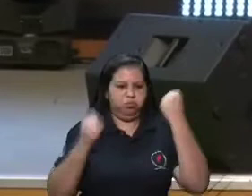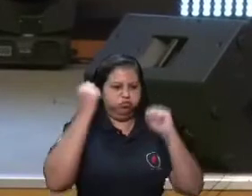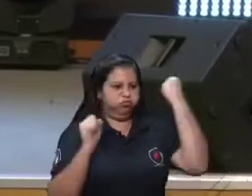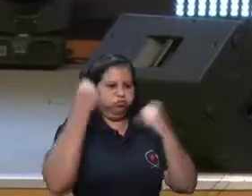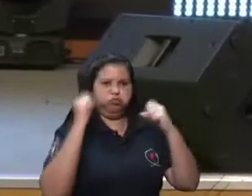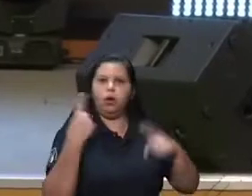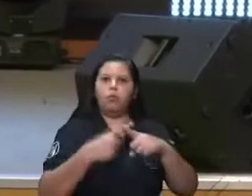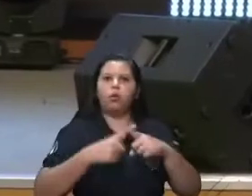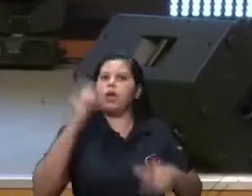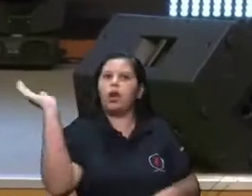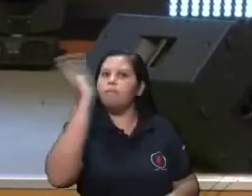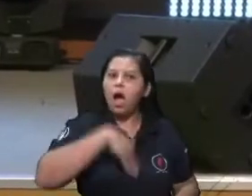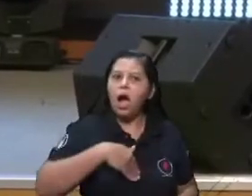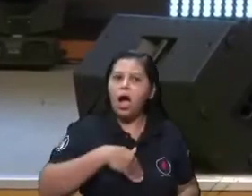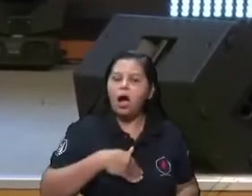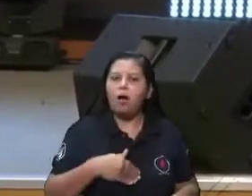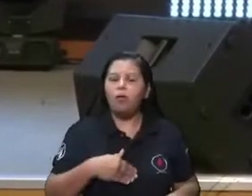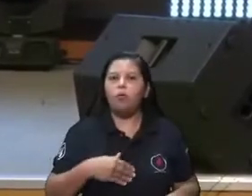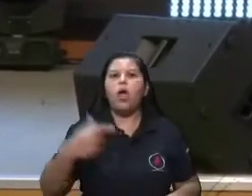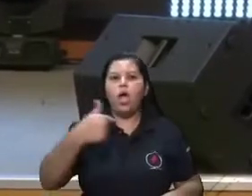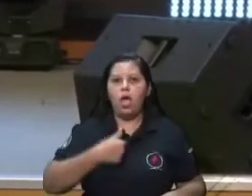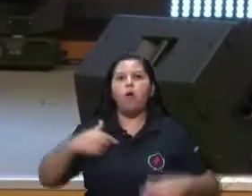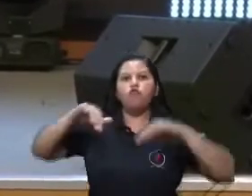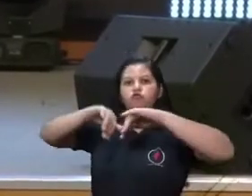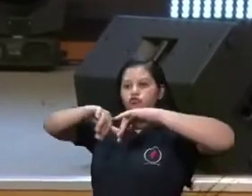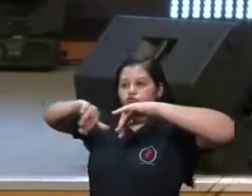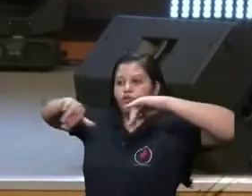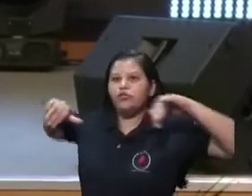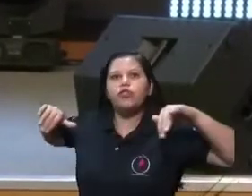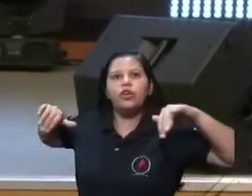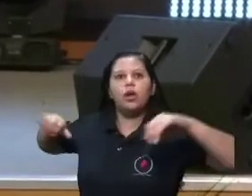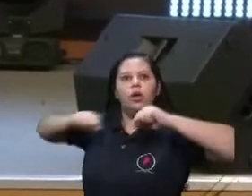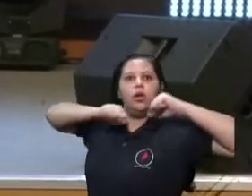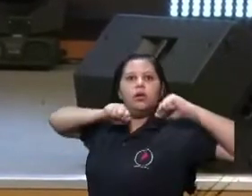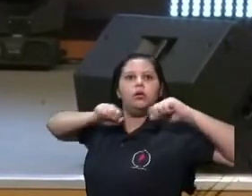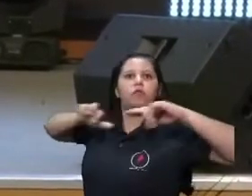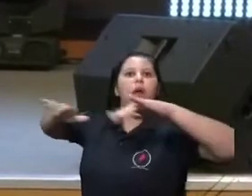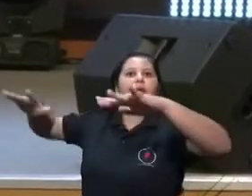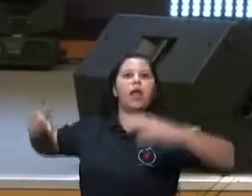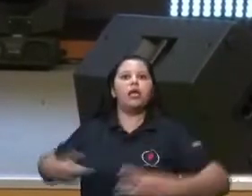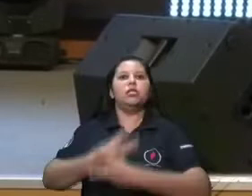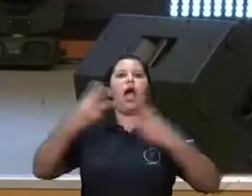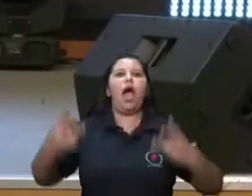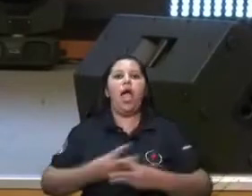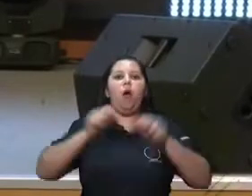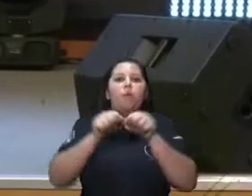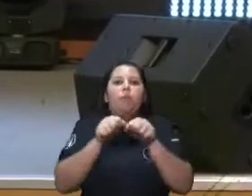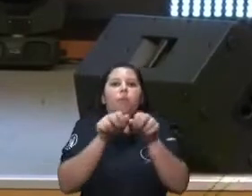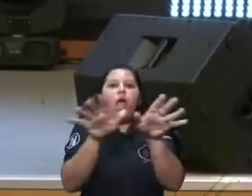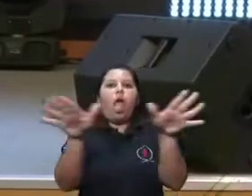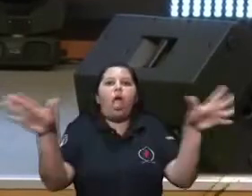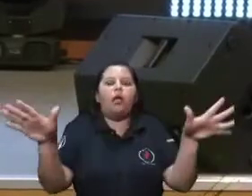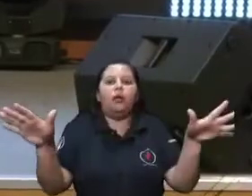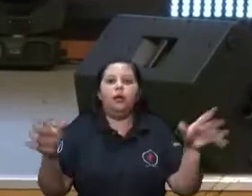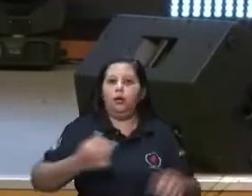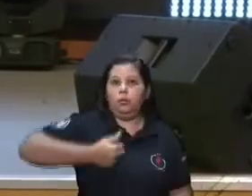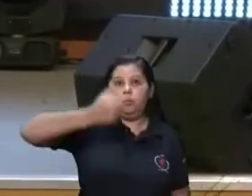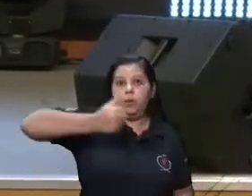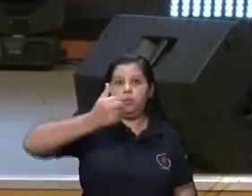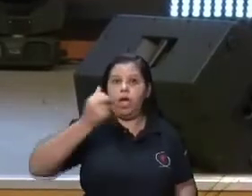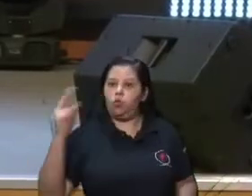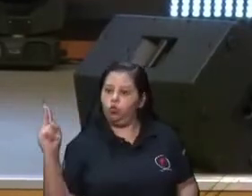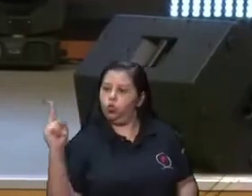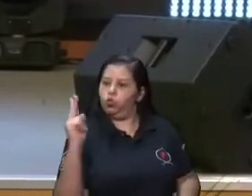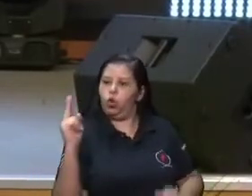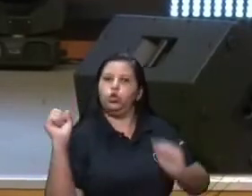cruel. Dividi-los-ei em Jacó e espalharei em Israel. Eles aparecem juntos, porque